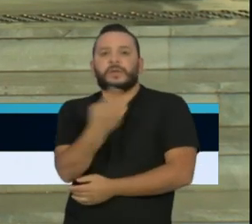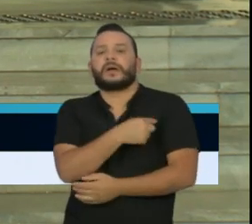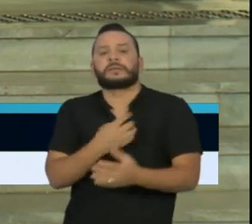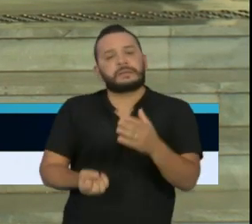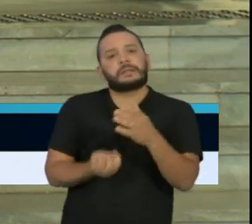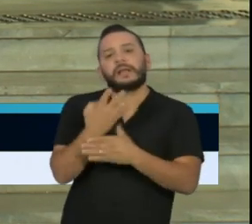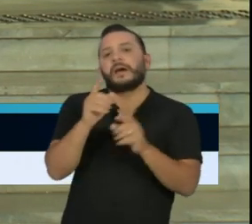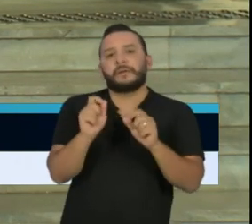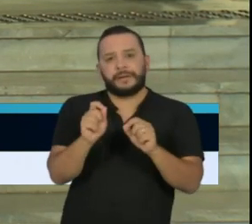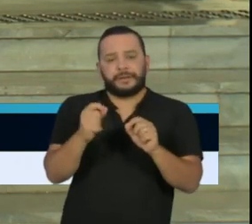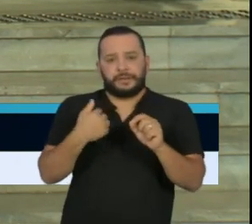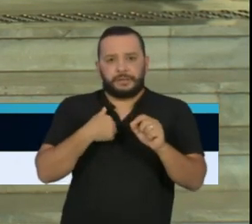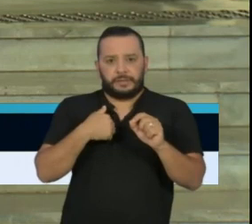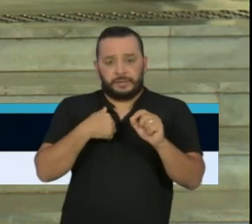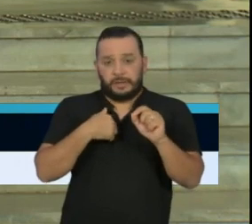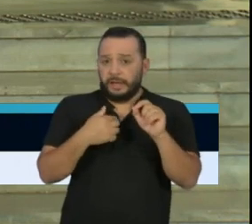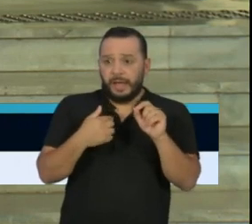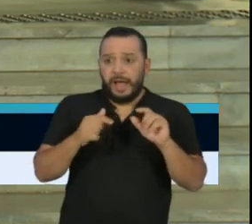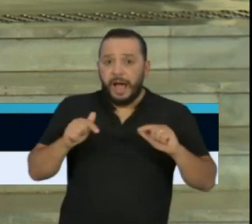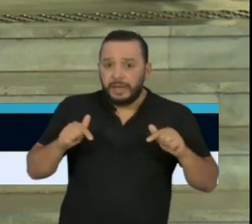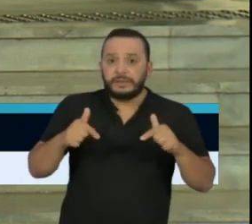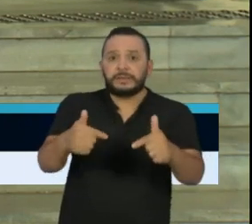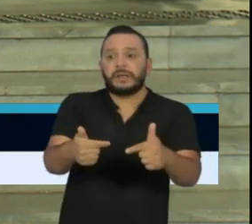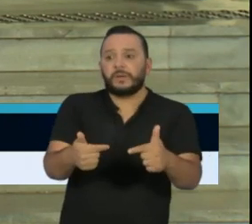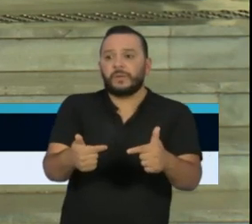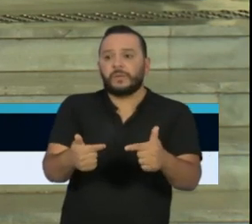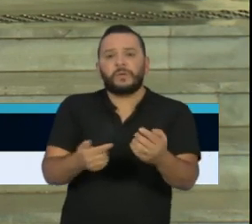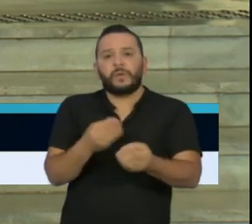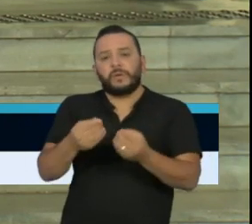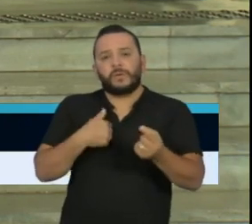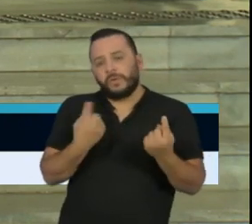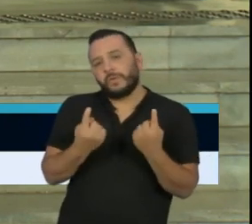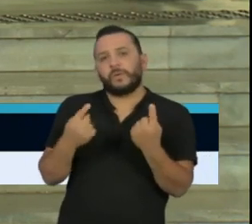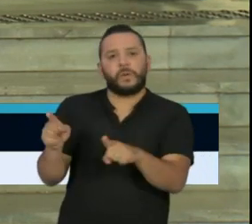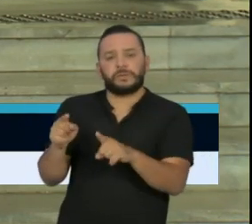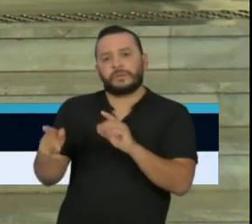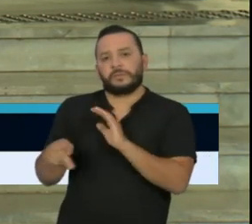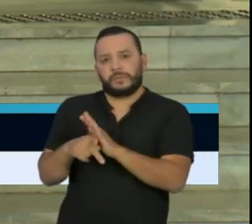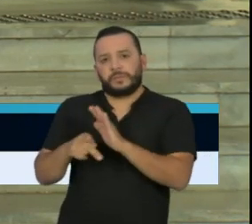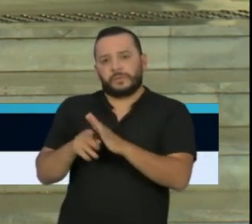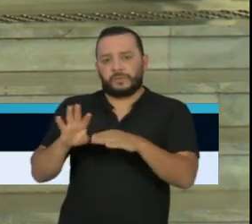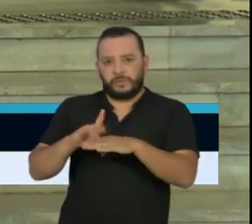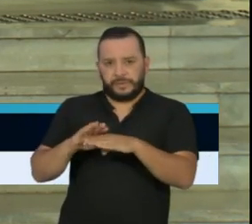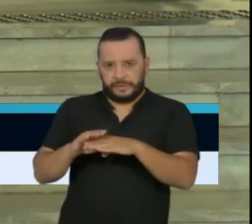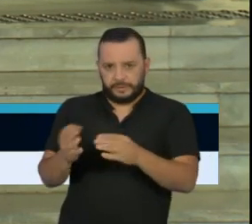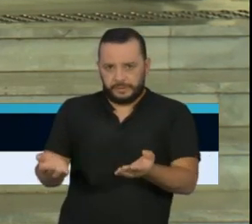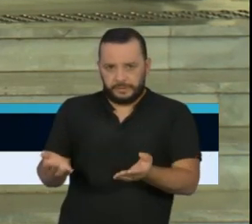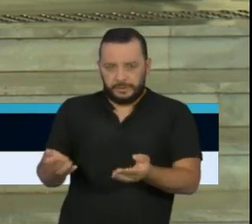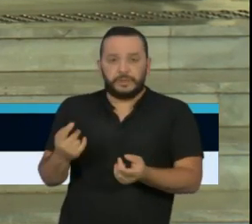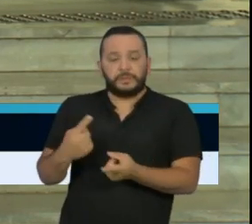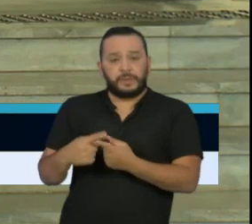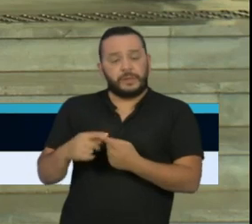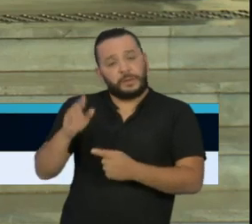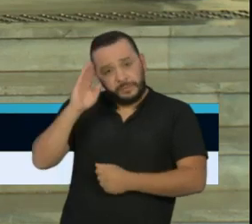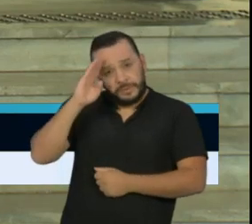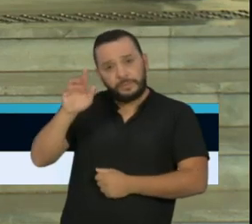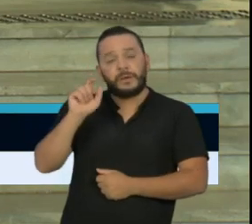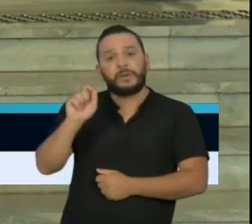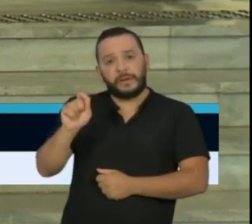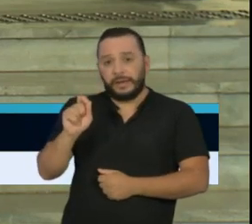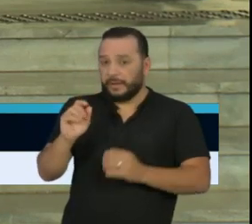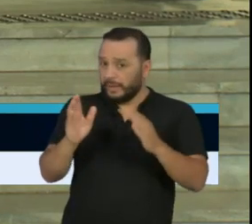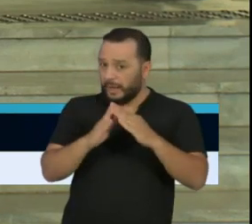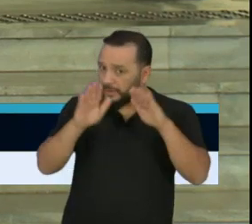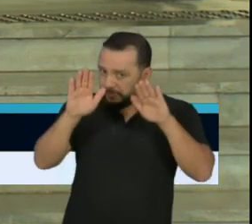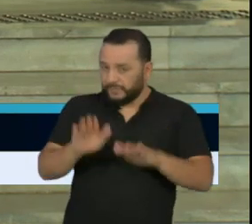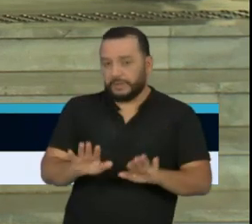quais são as ações que temos para o enfrentamento da doença, sendo que o principal deles é o fique em